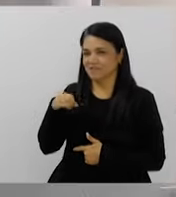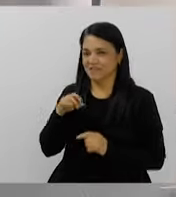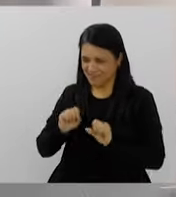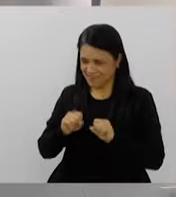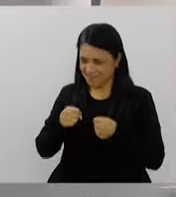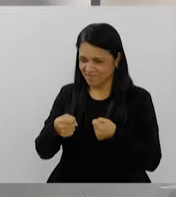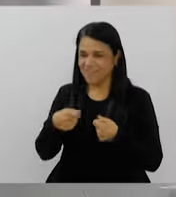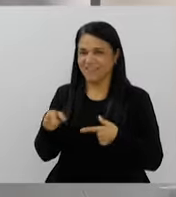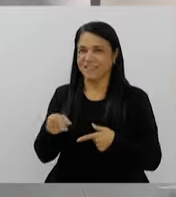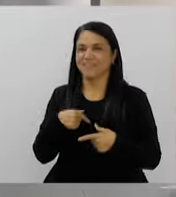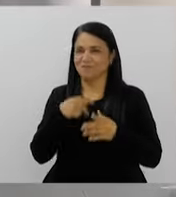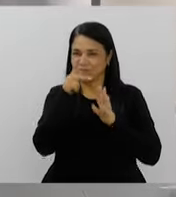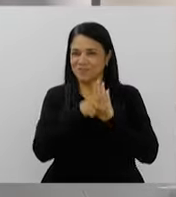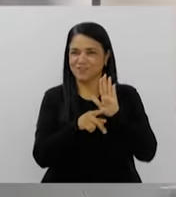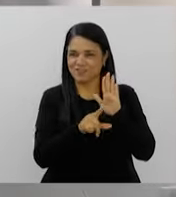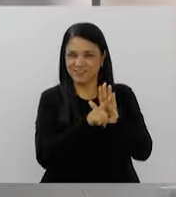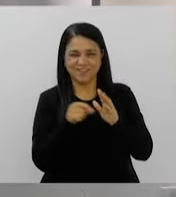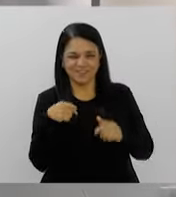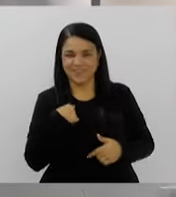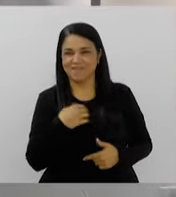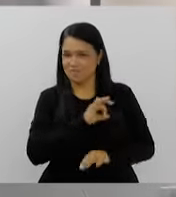né?